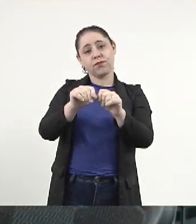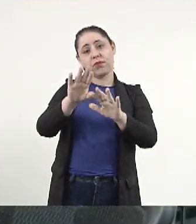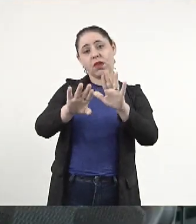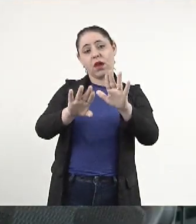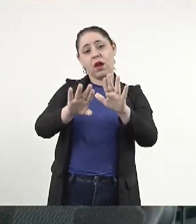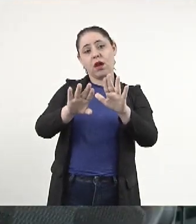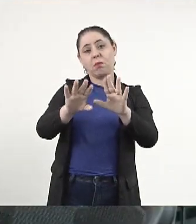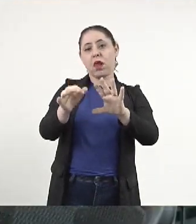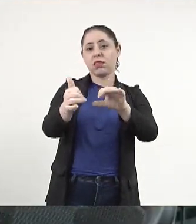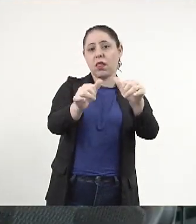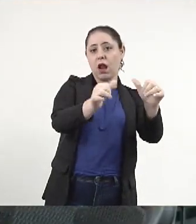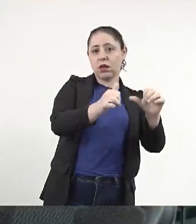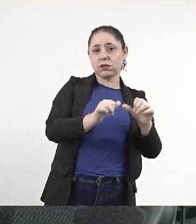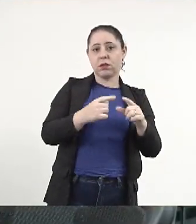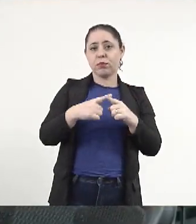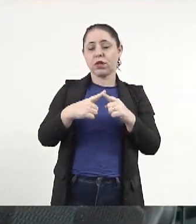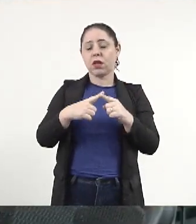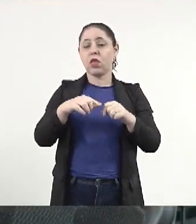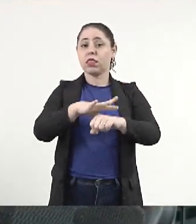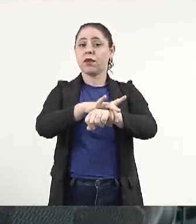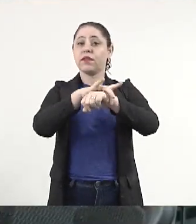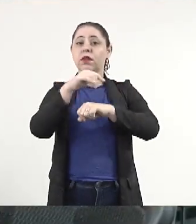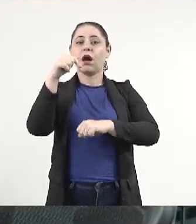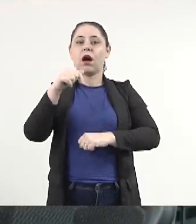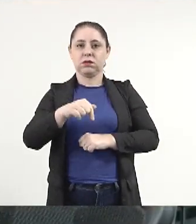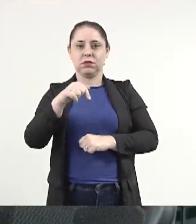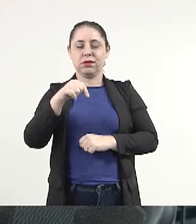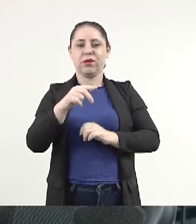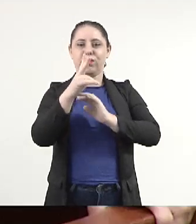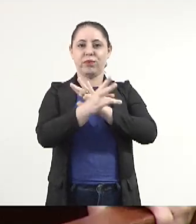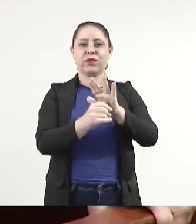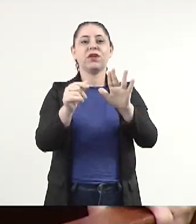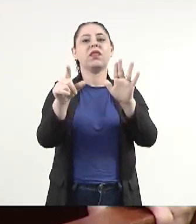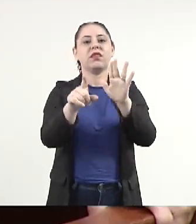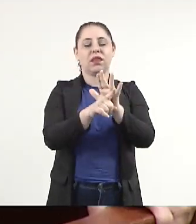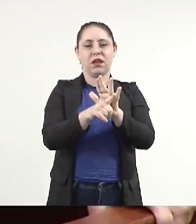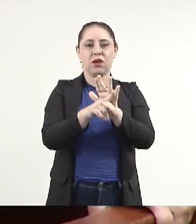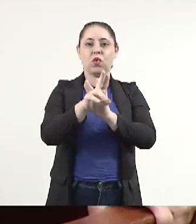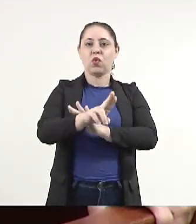uma analogia, porque eu defendi aqui